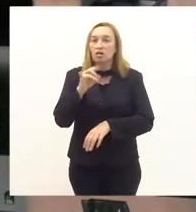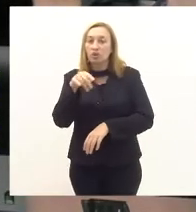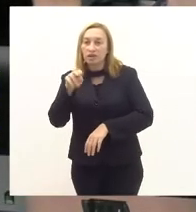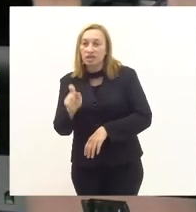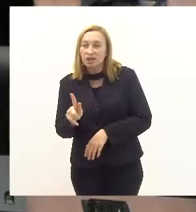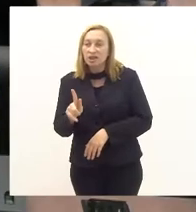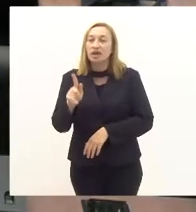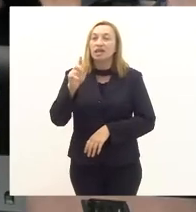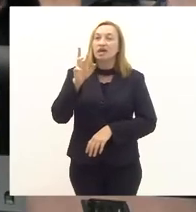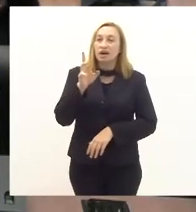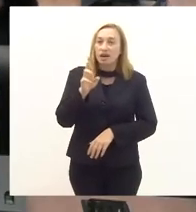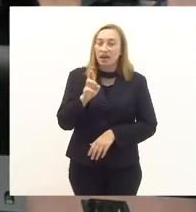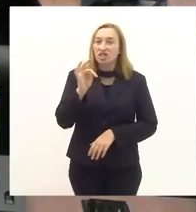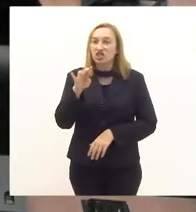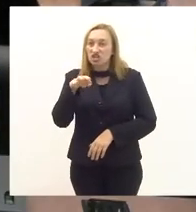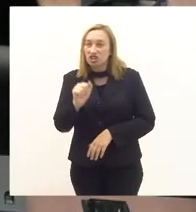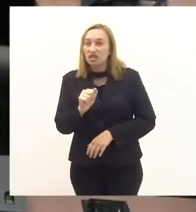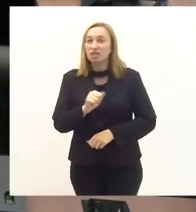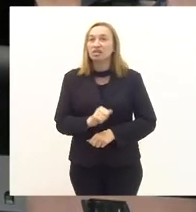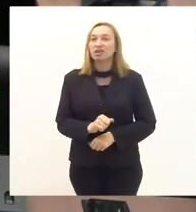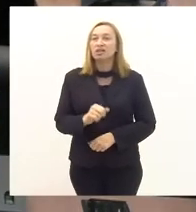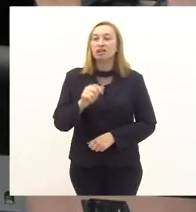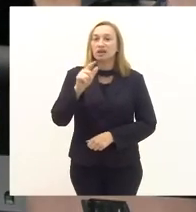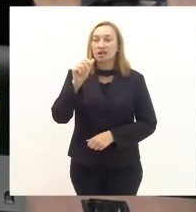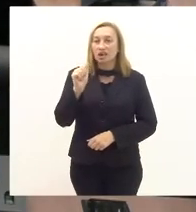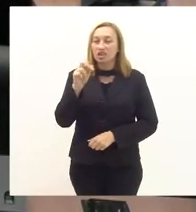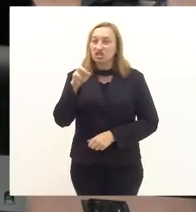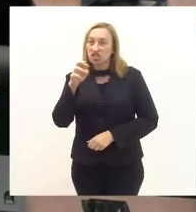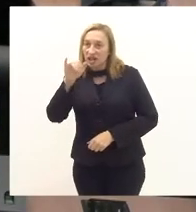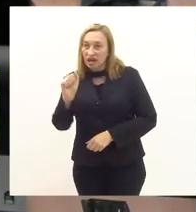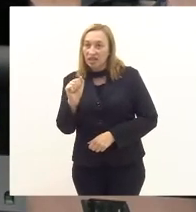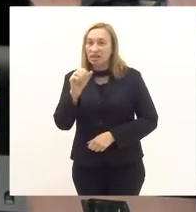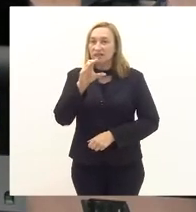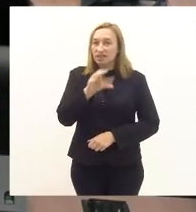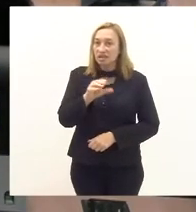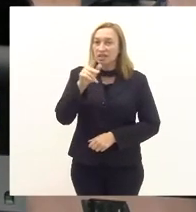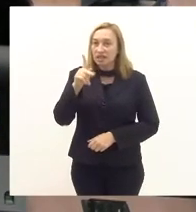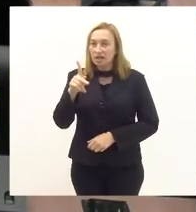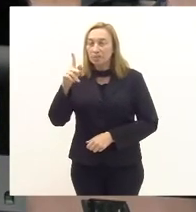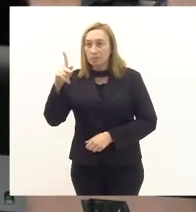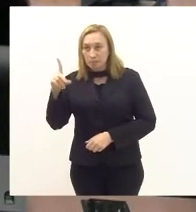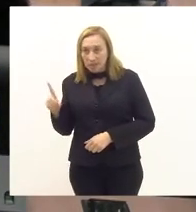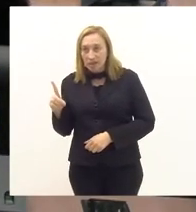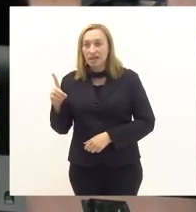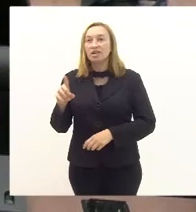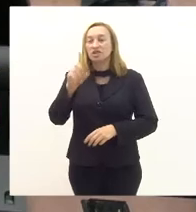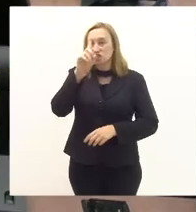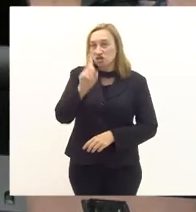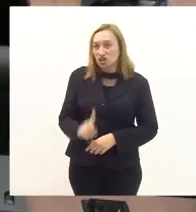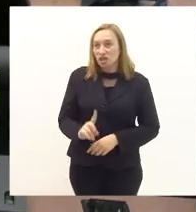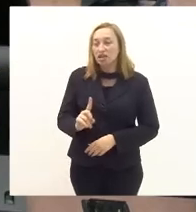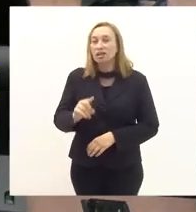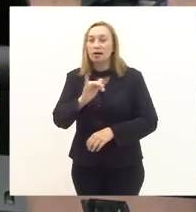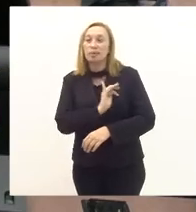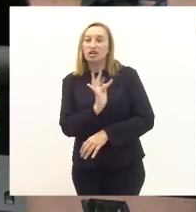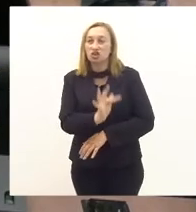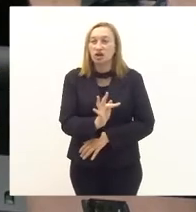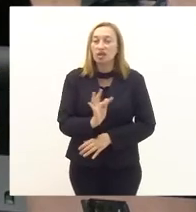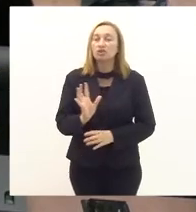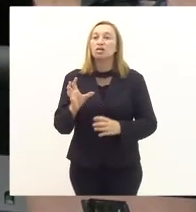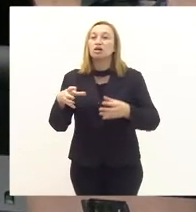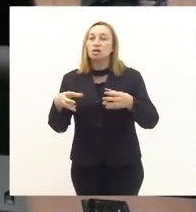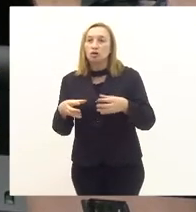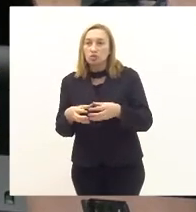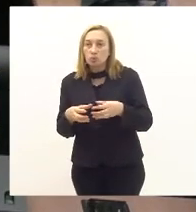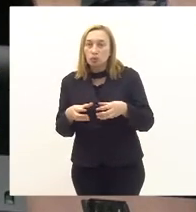Regina Bueno, da Angélica Oliveira, do CDB, Casa de Direitos da Baixada, Júlio Moreira, do Grupo